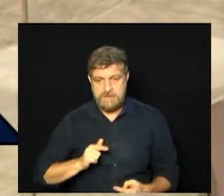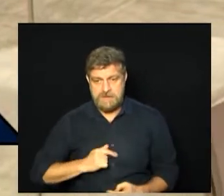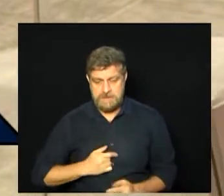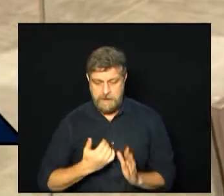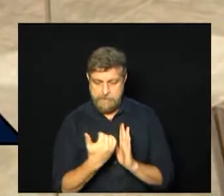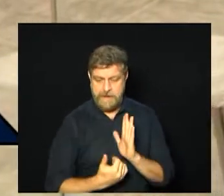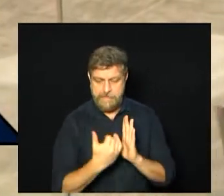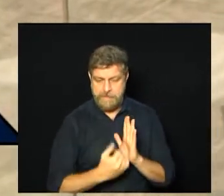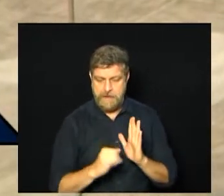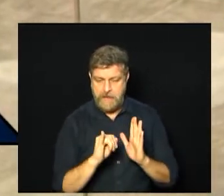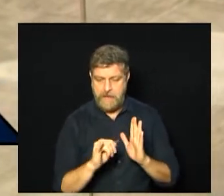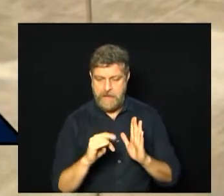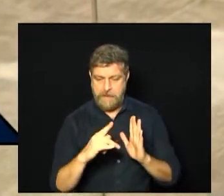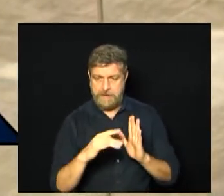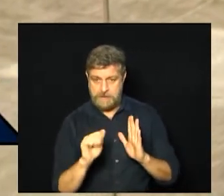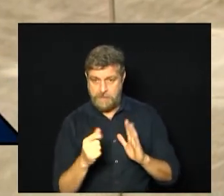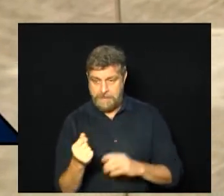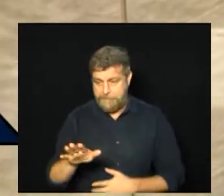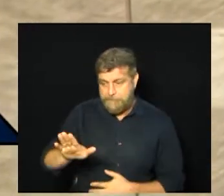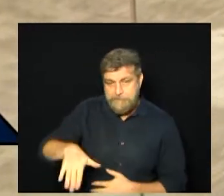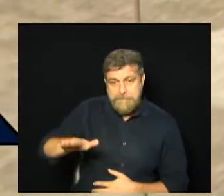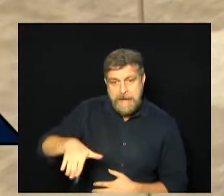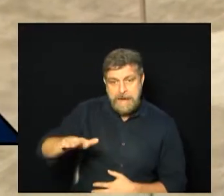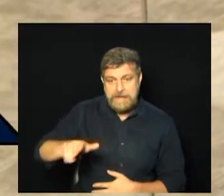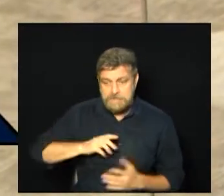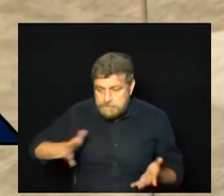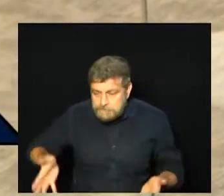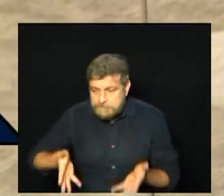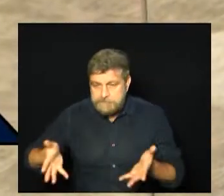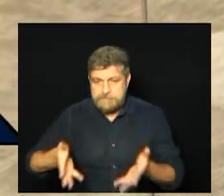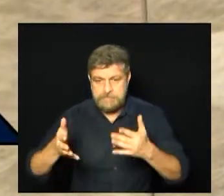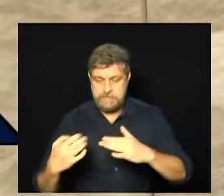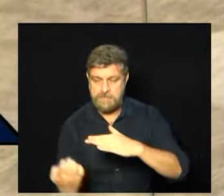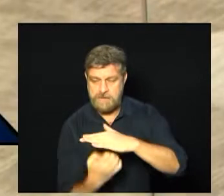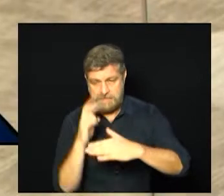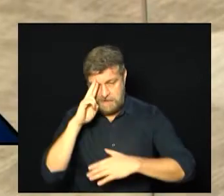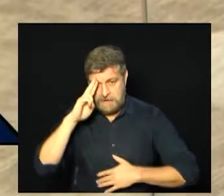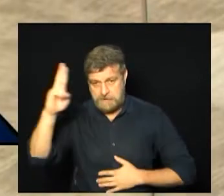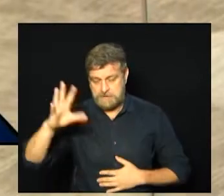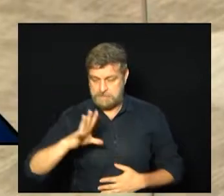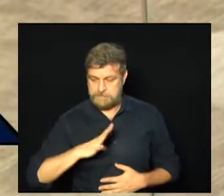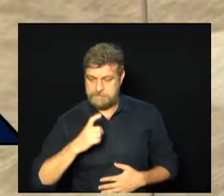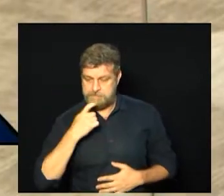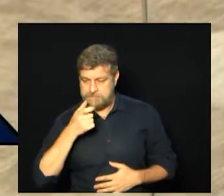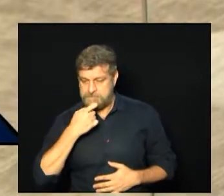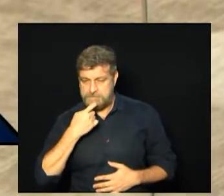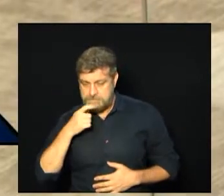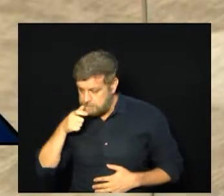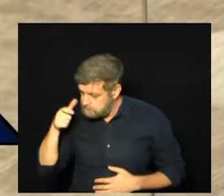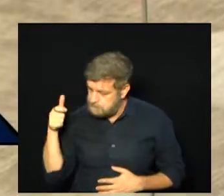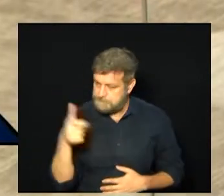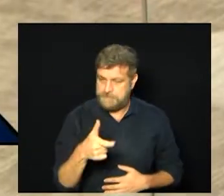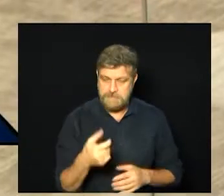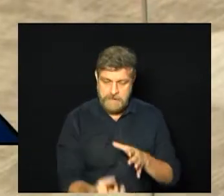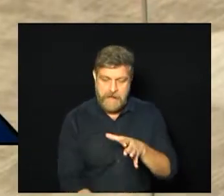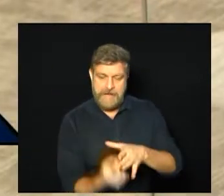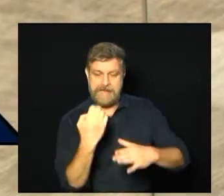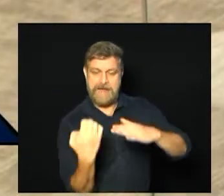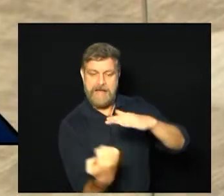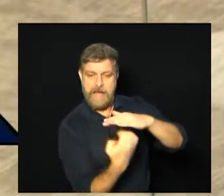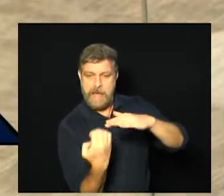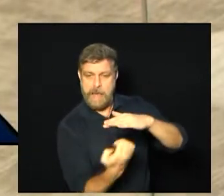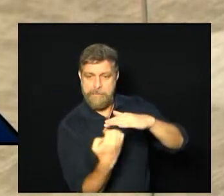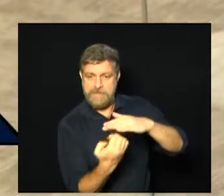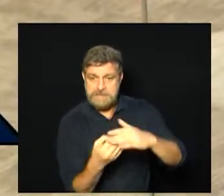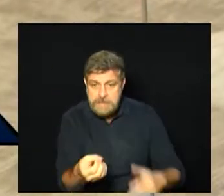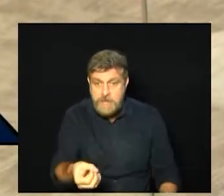IPTU, possa estimular os empresários a entrarem realmente no município de Campinas, abrirem novos